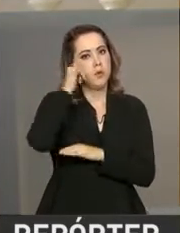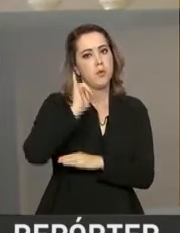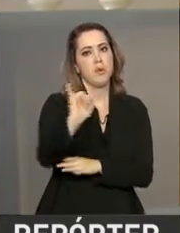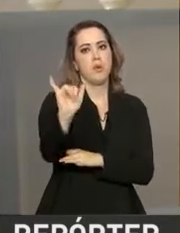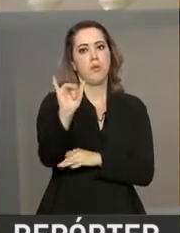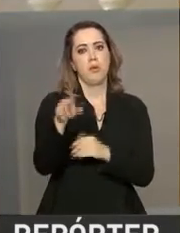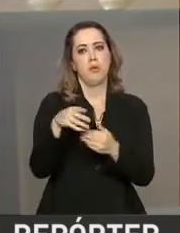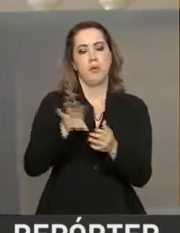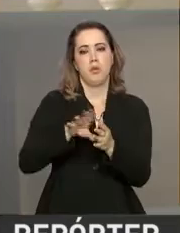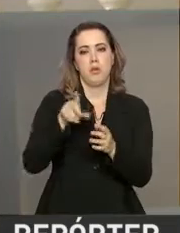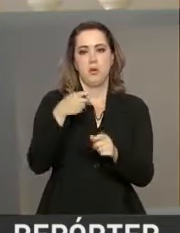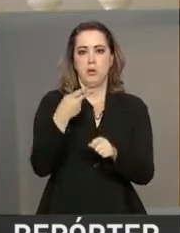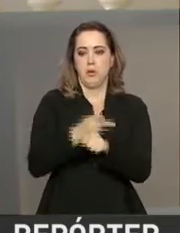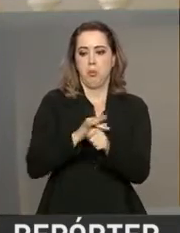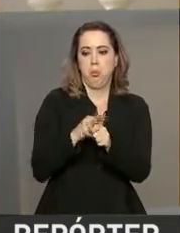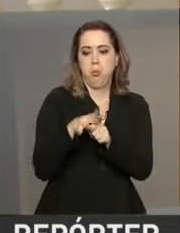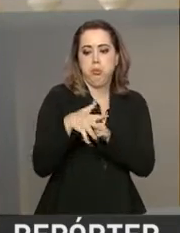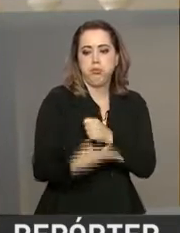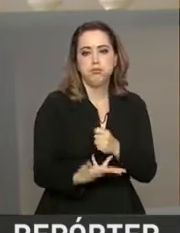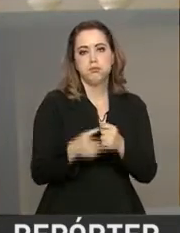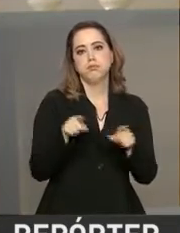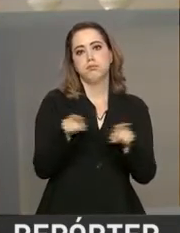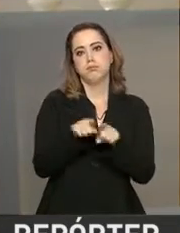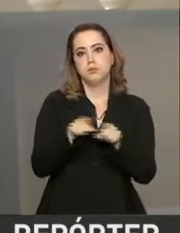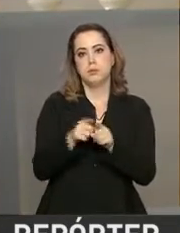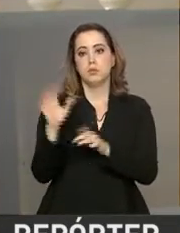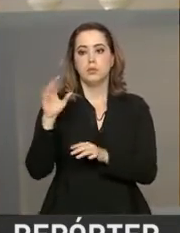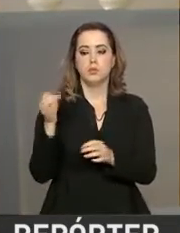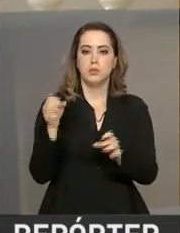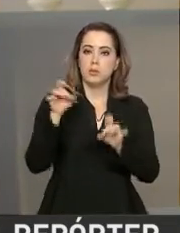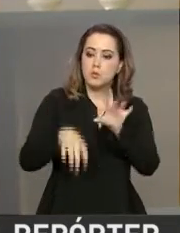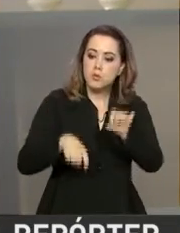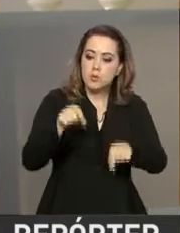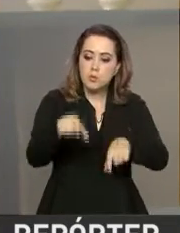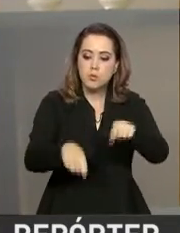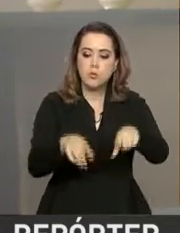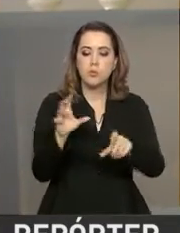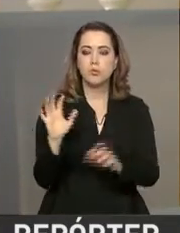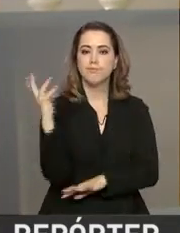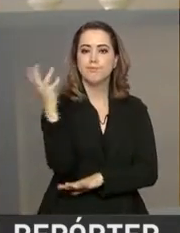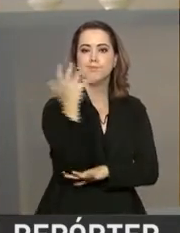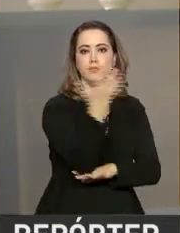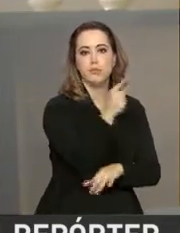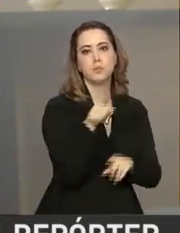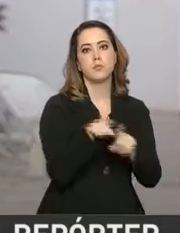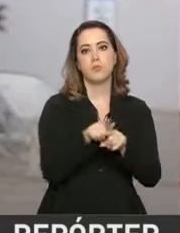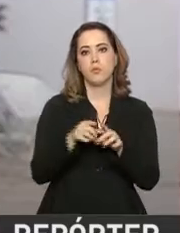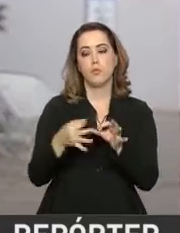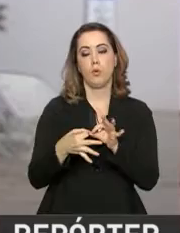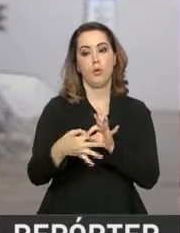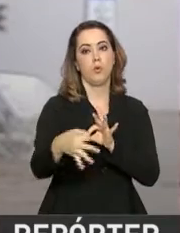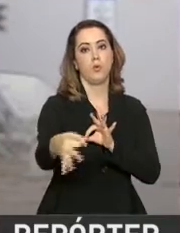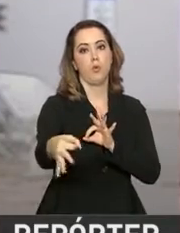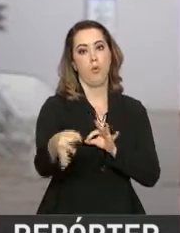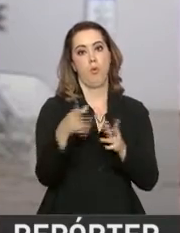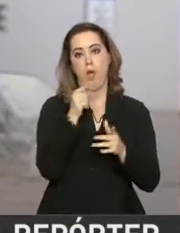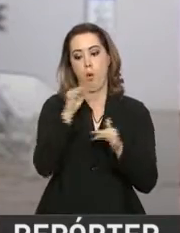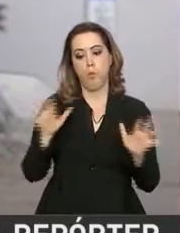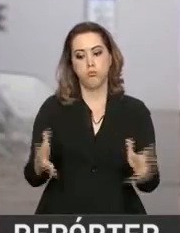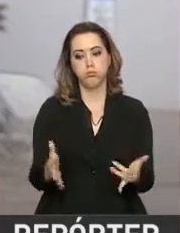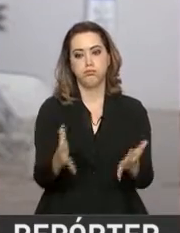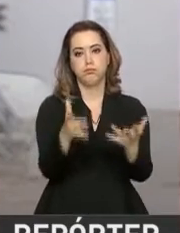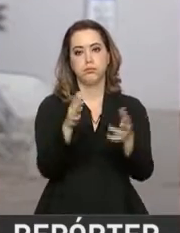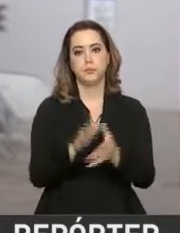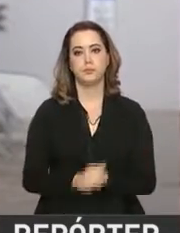encostas portanto um conjunto de ações que trabalham a médio prazo a quantidade da água é